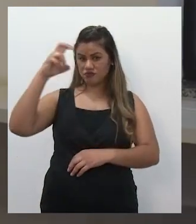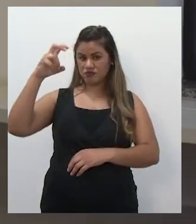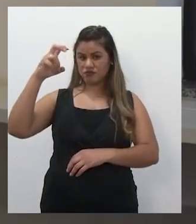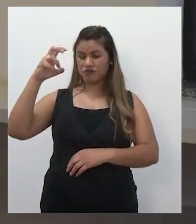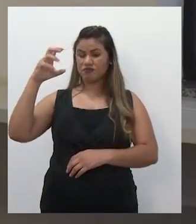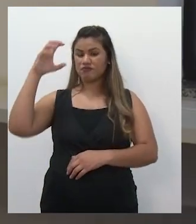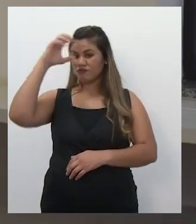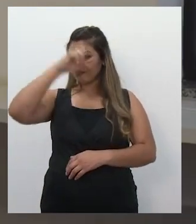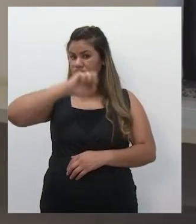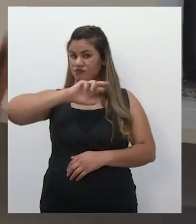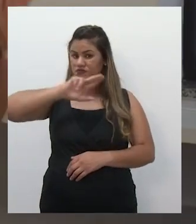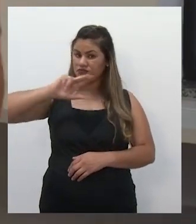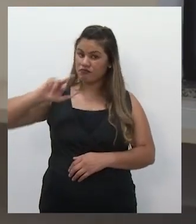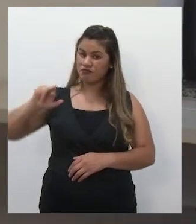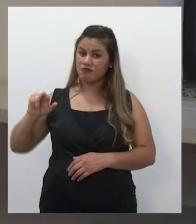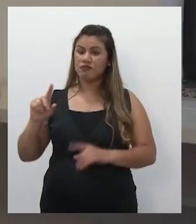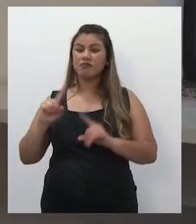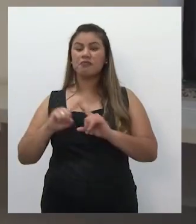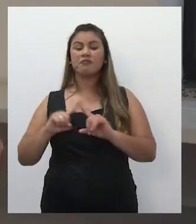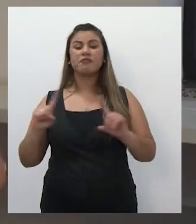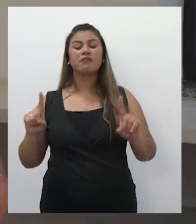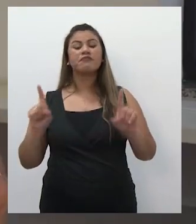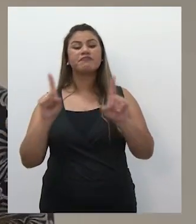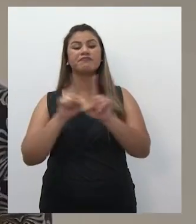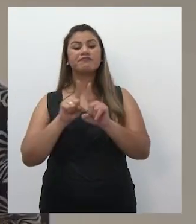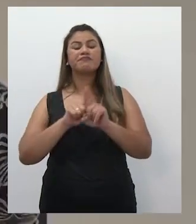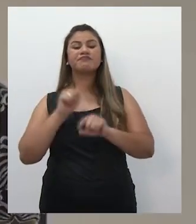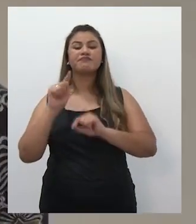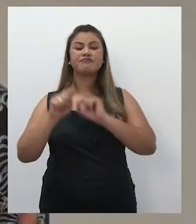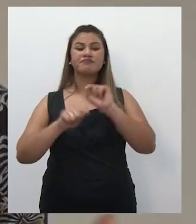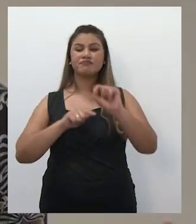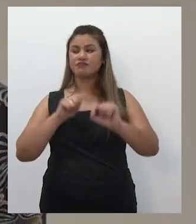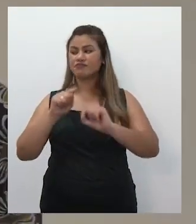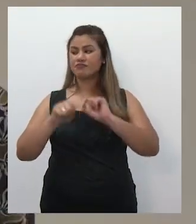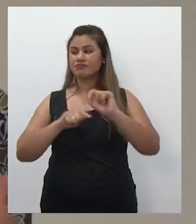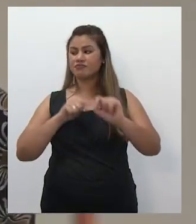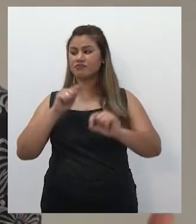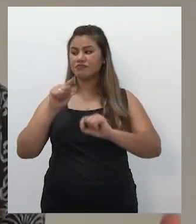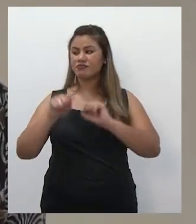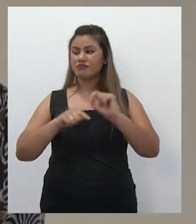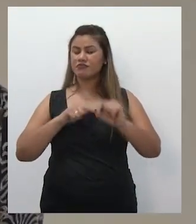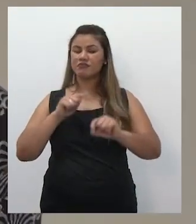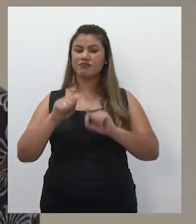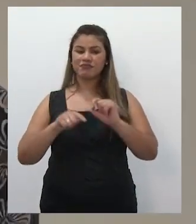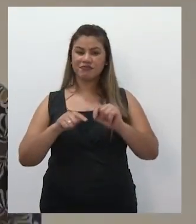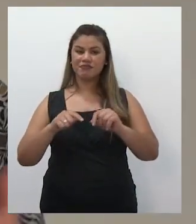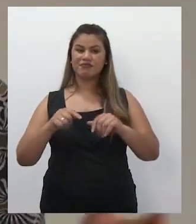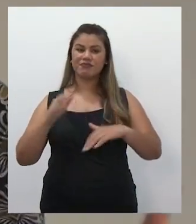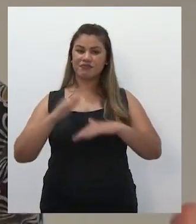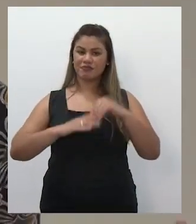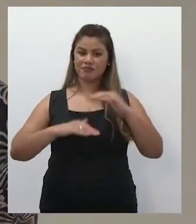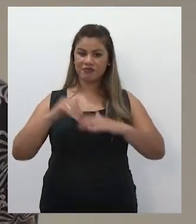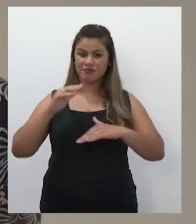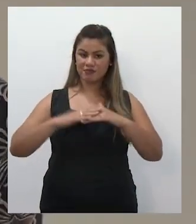seus conhecimentos acadêmicos, mas efetivamente poderem desenvolver todas as suas